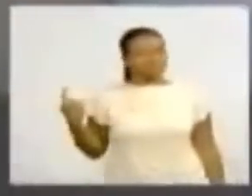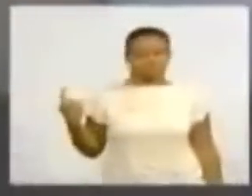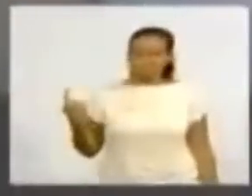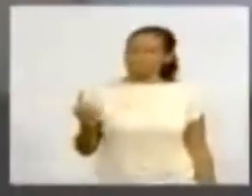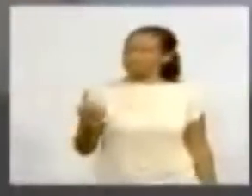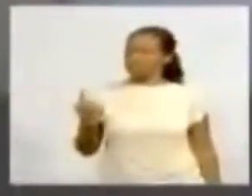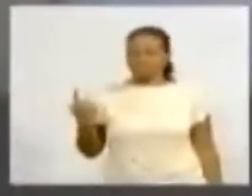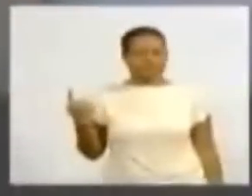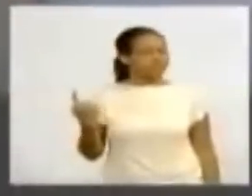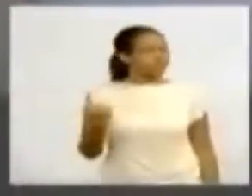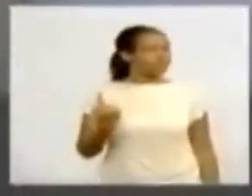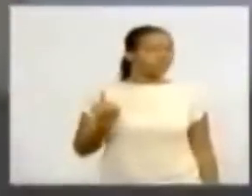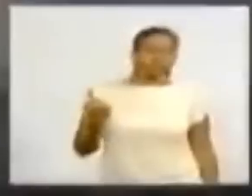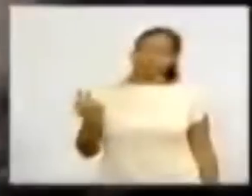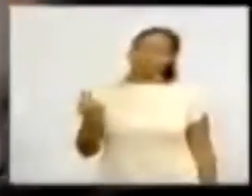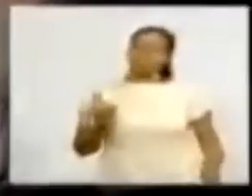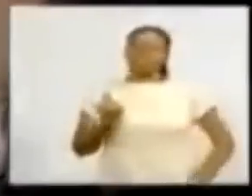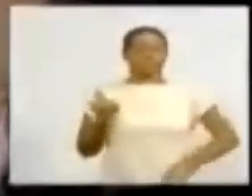que eu não estou só,